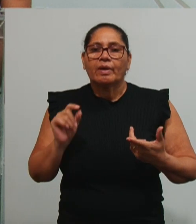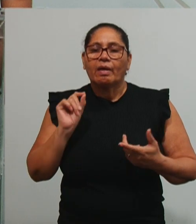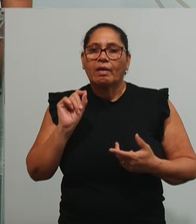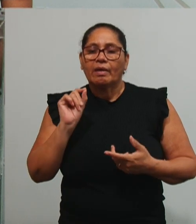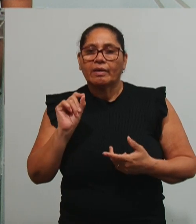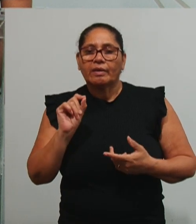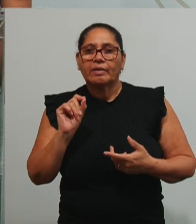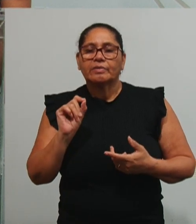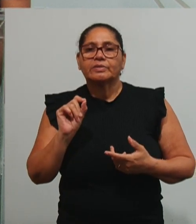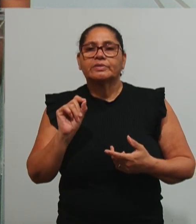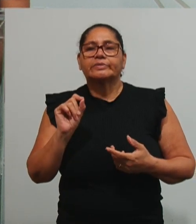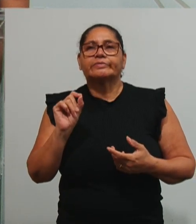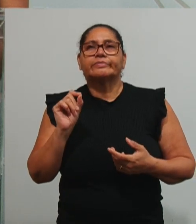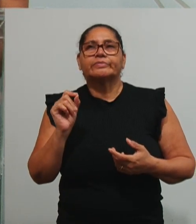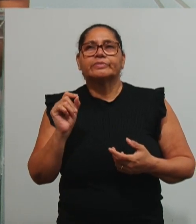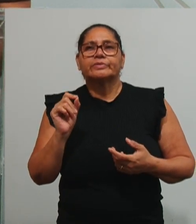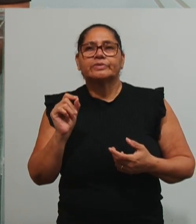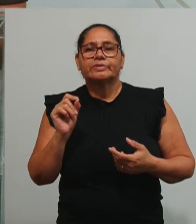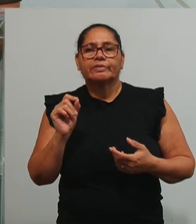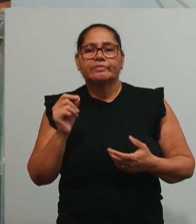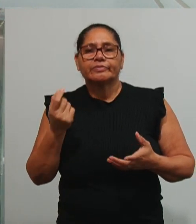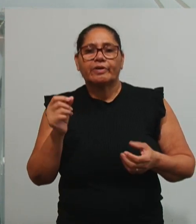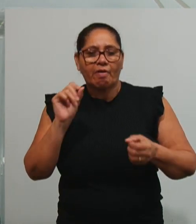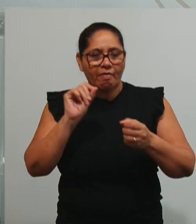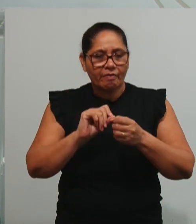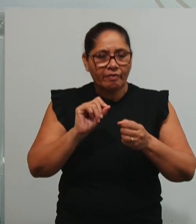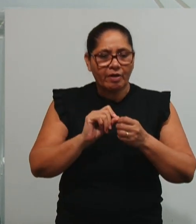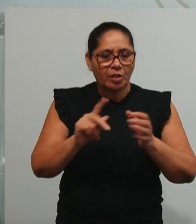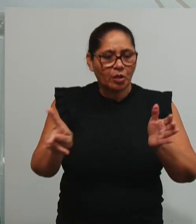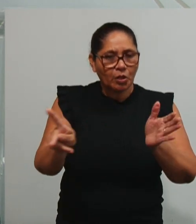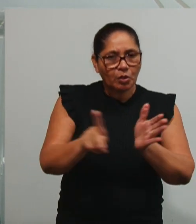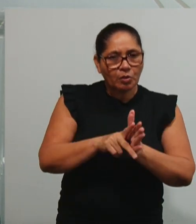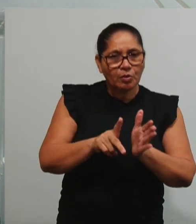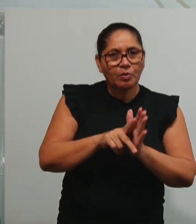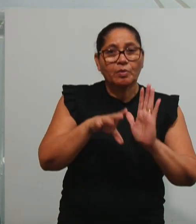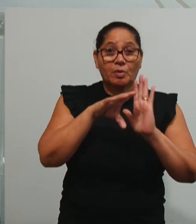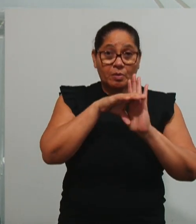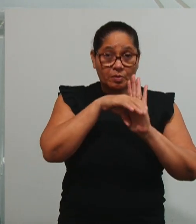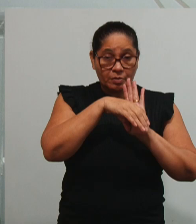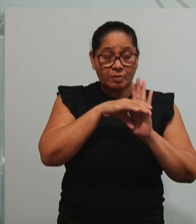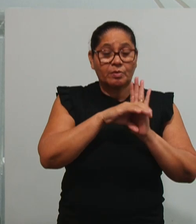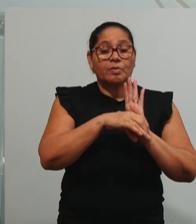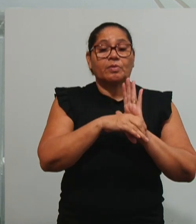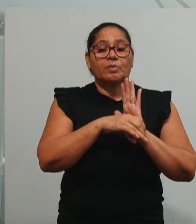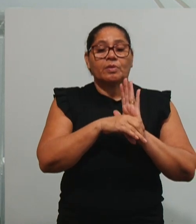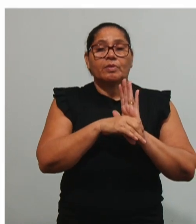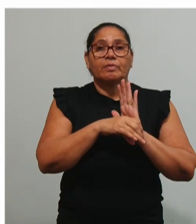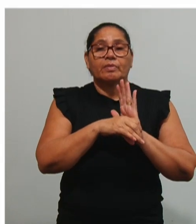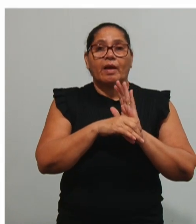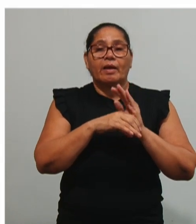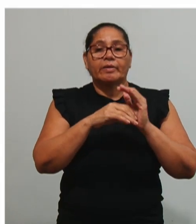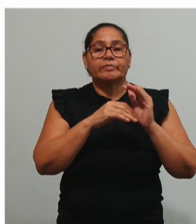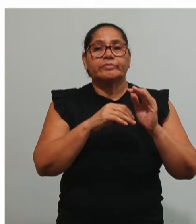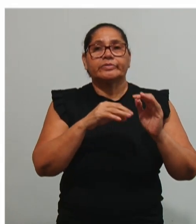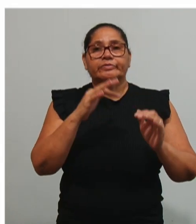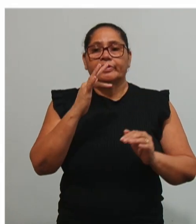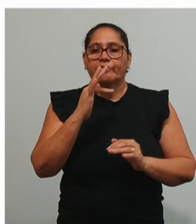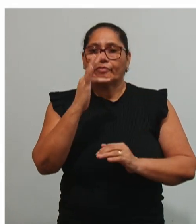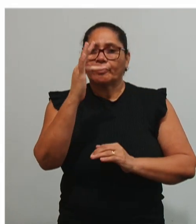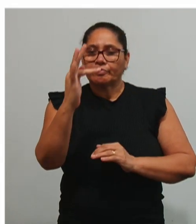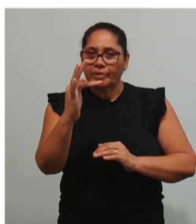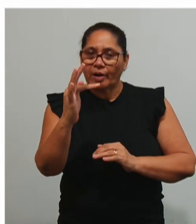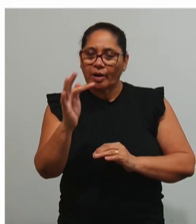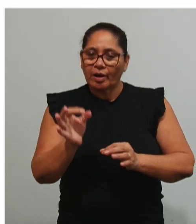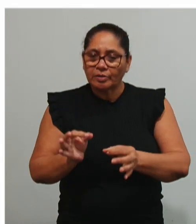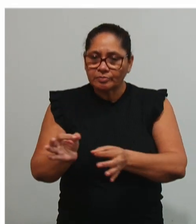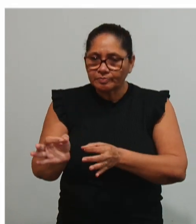aquilo que já foi definido no próprio conceito aqui em cima, que é o procedimento formal, o